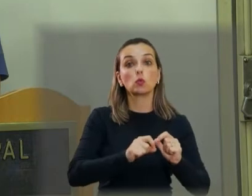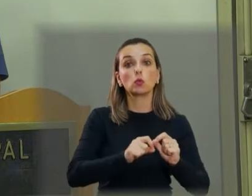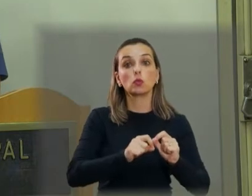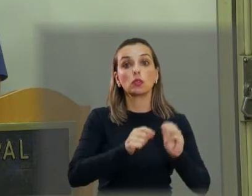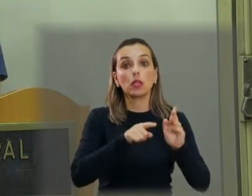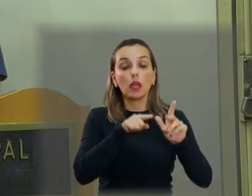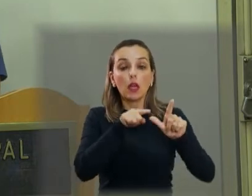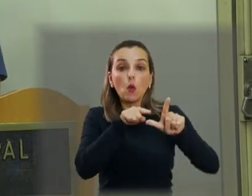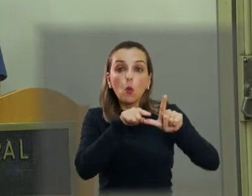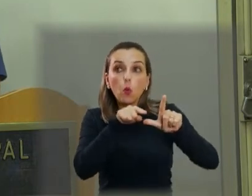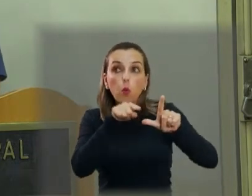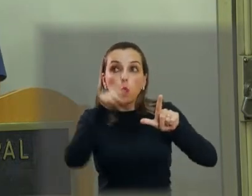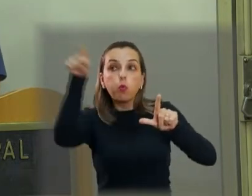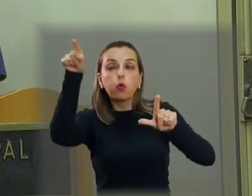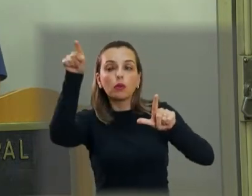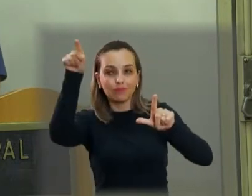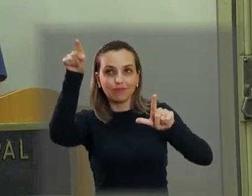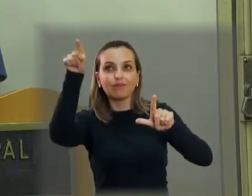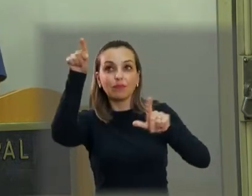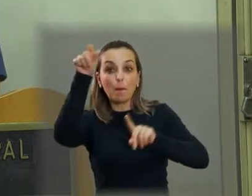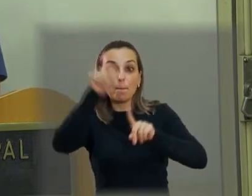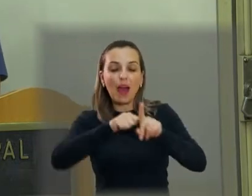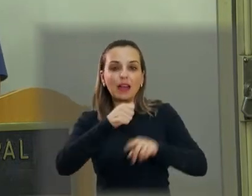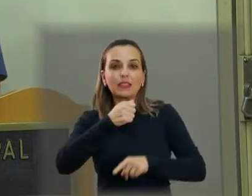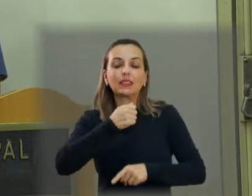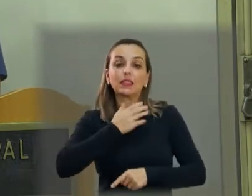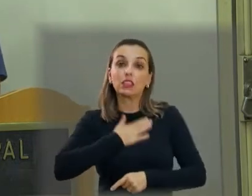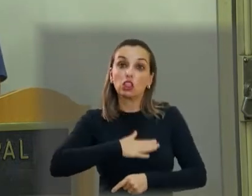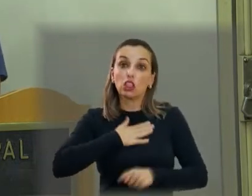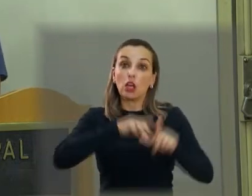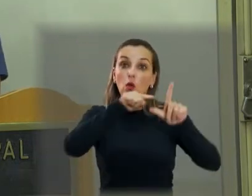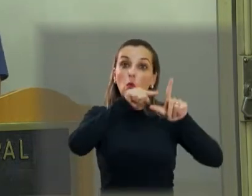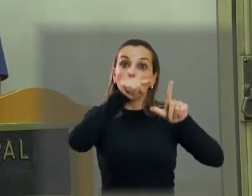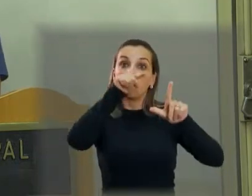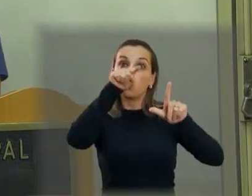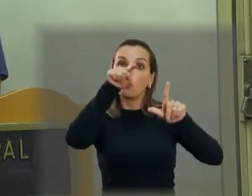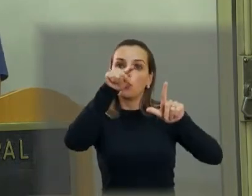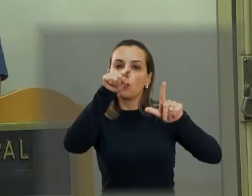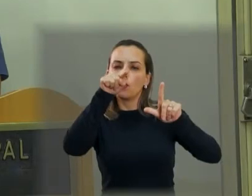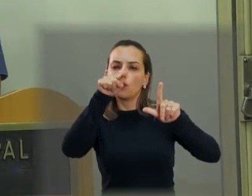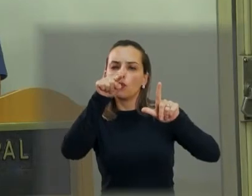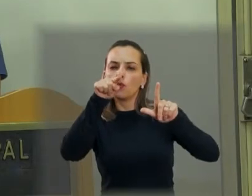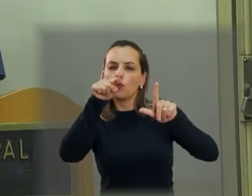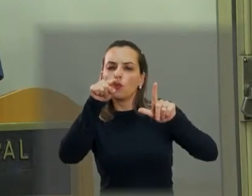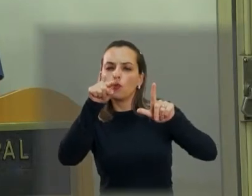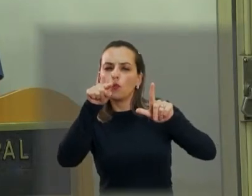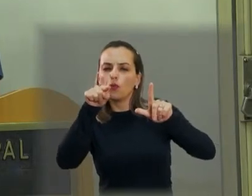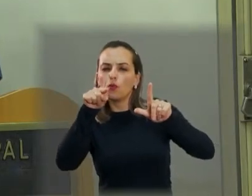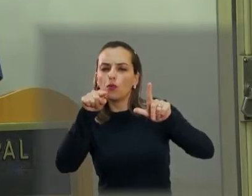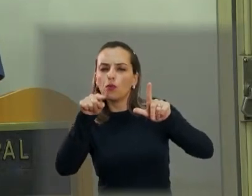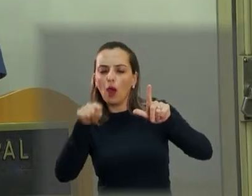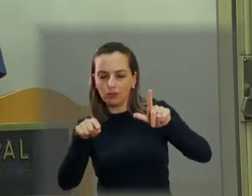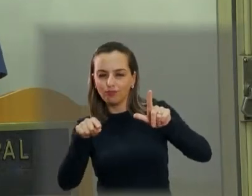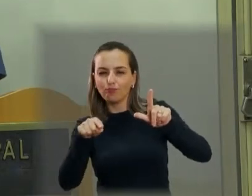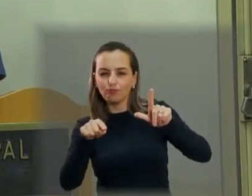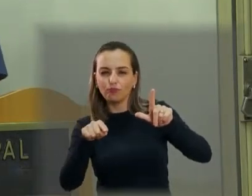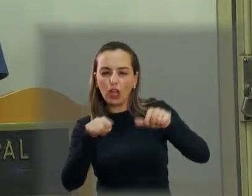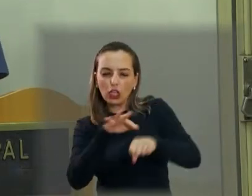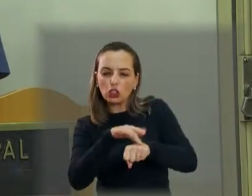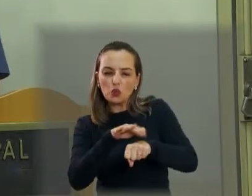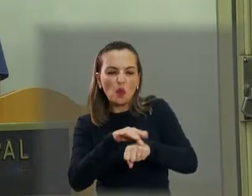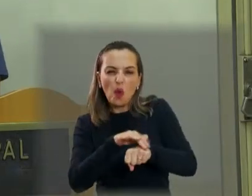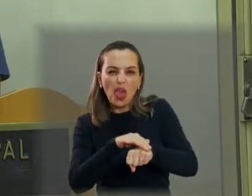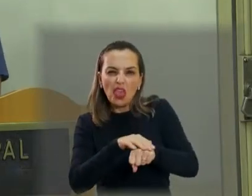no mês de agosto, a nossa curva apresentou uma leve queda. Naquela época, a gente conhecia muito pouco da